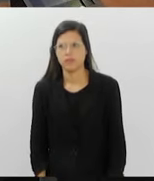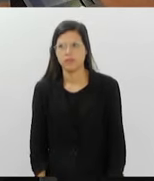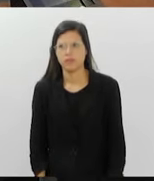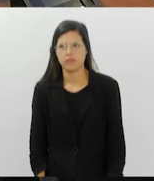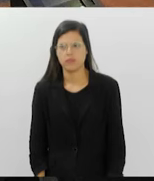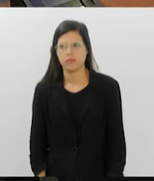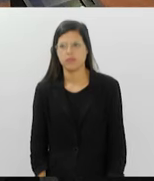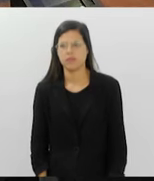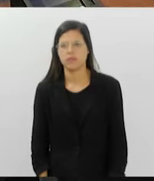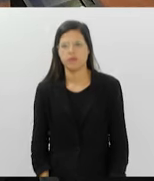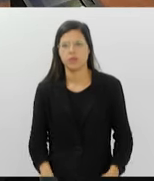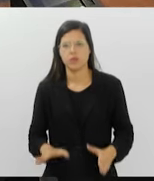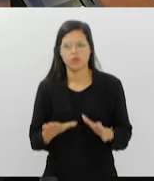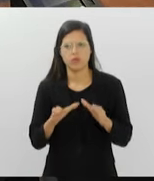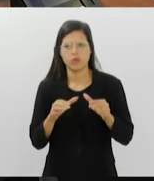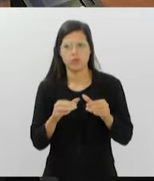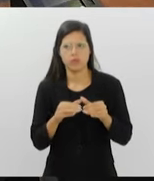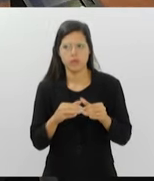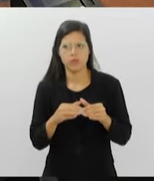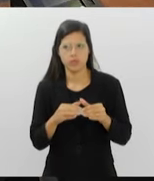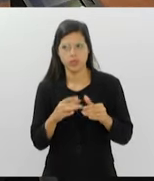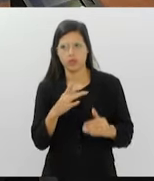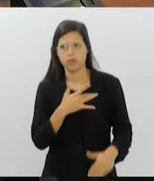Presidente, pela Comissão de Saúde, acompanho a CCJ.